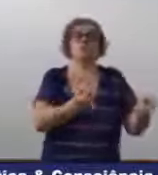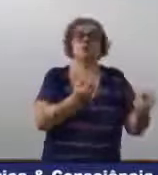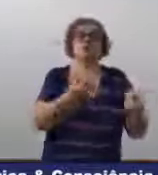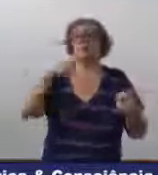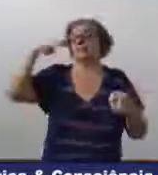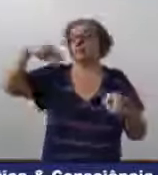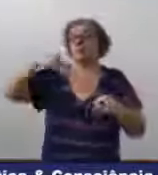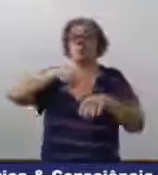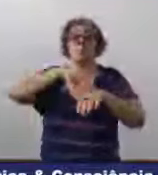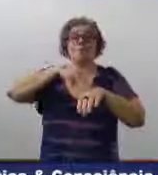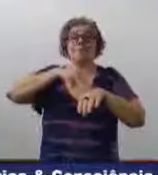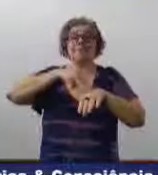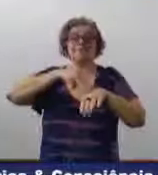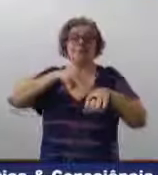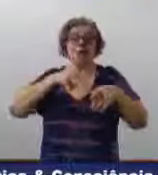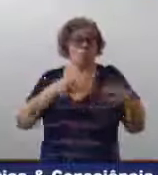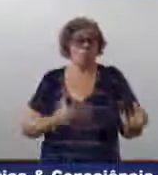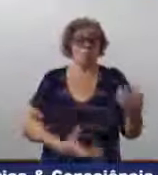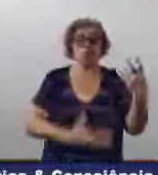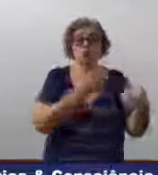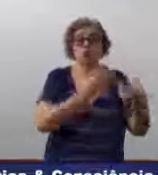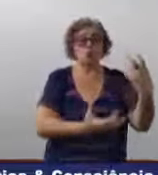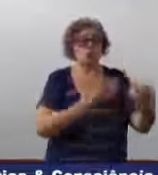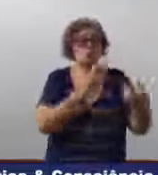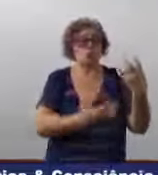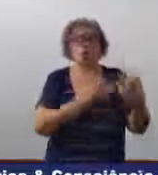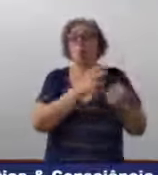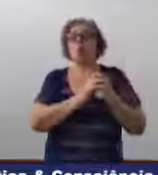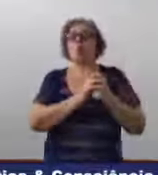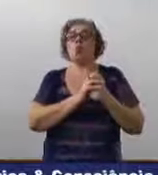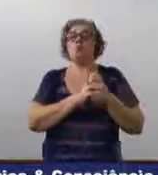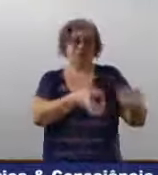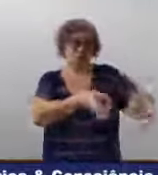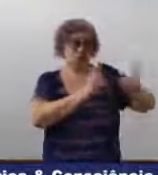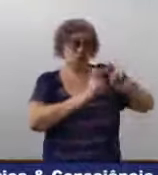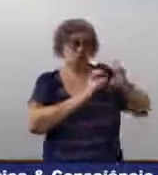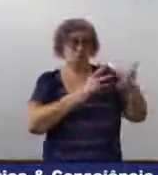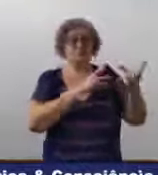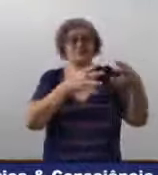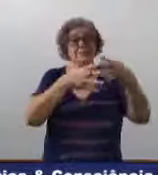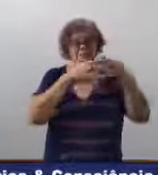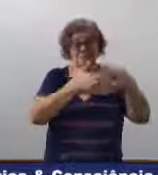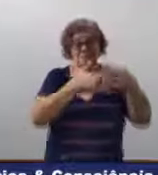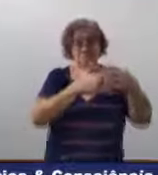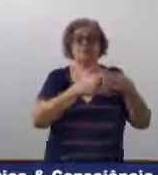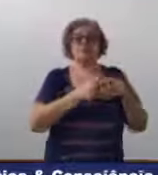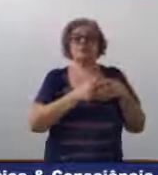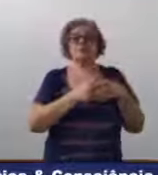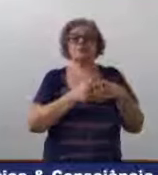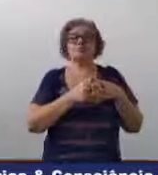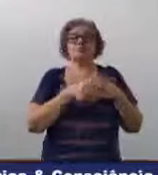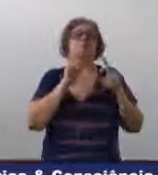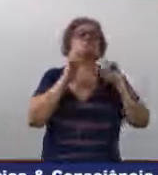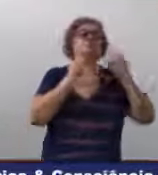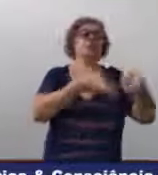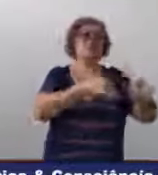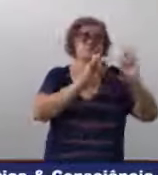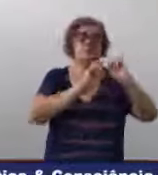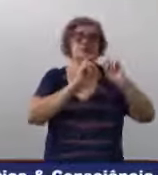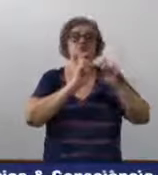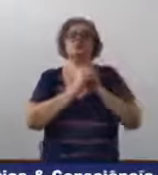cada metal funde numa determinada temperatura, saberia se havia mistura ou não, mas isso não era possível. E ele se deu conta do